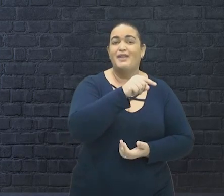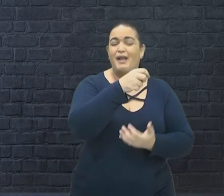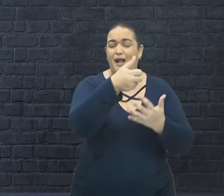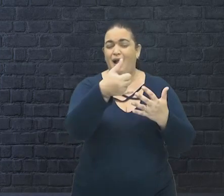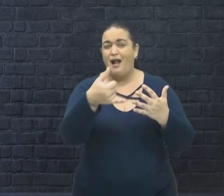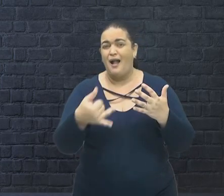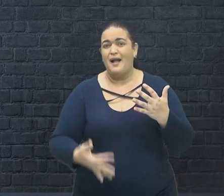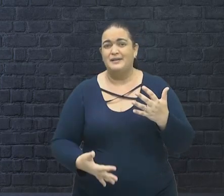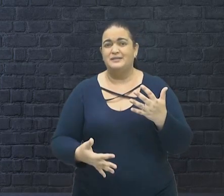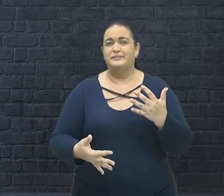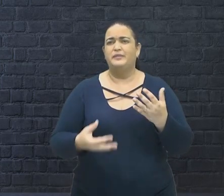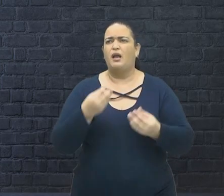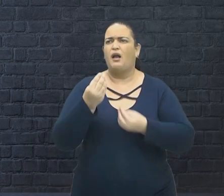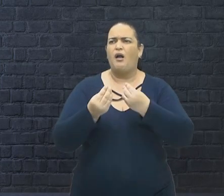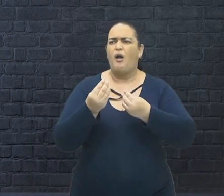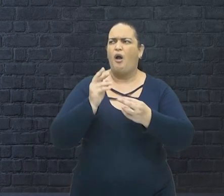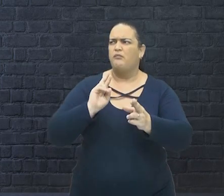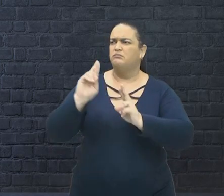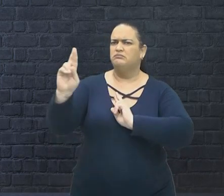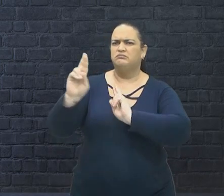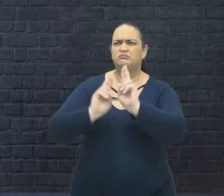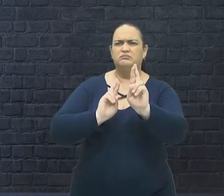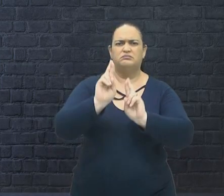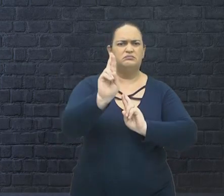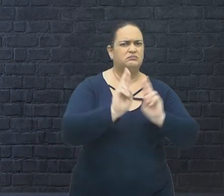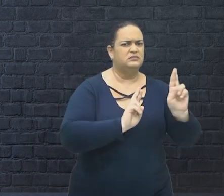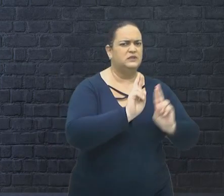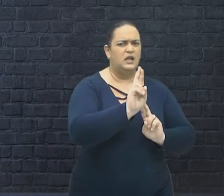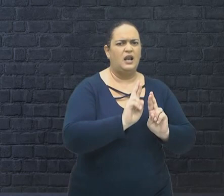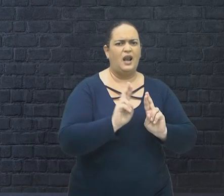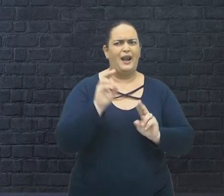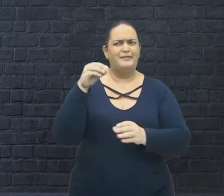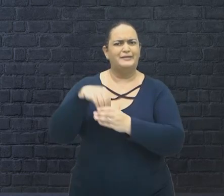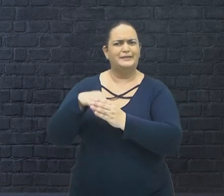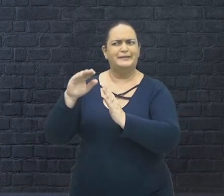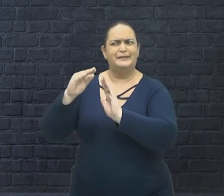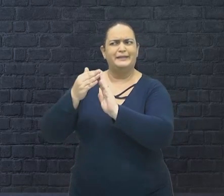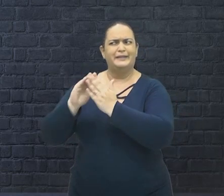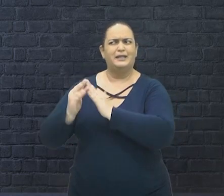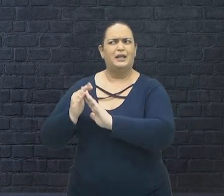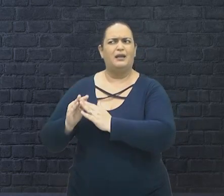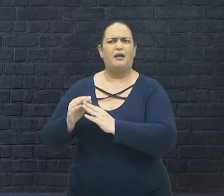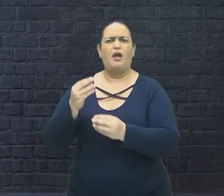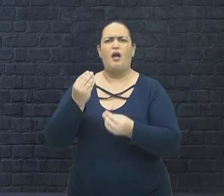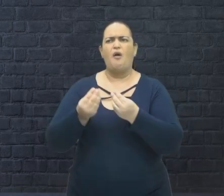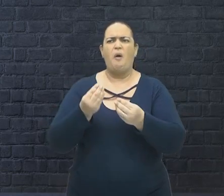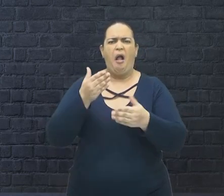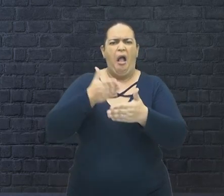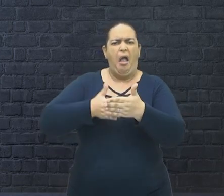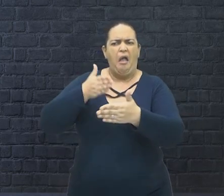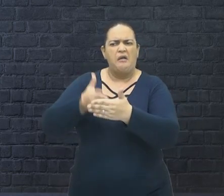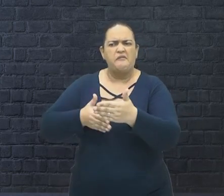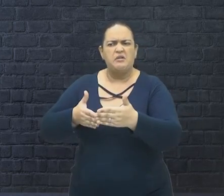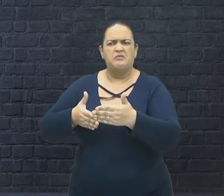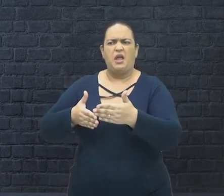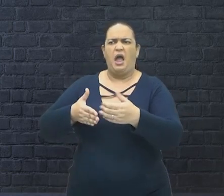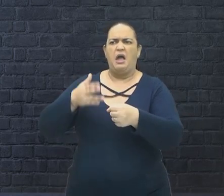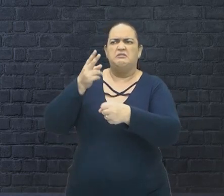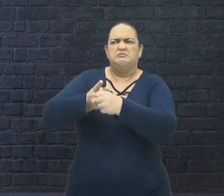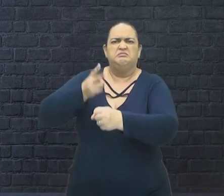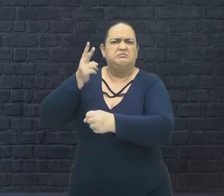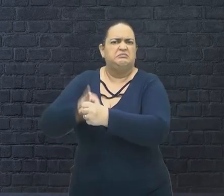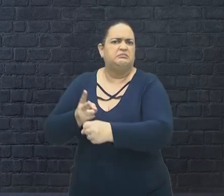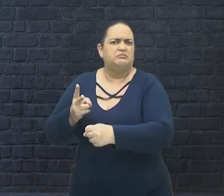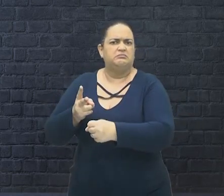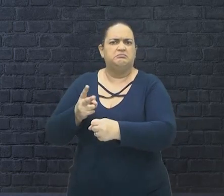autora descreve como são as relações, né, na favela, na periferia, quais são as privações, quais são